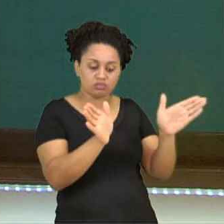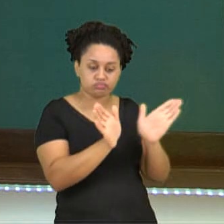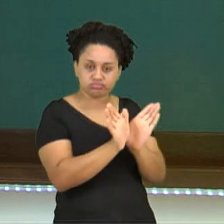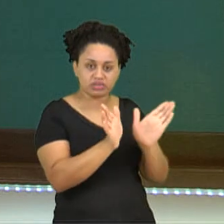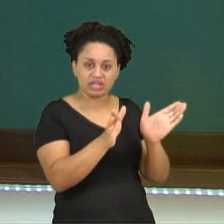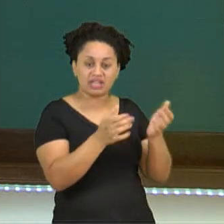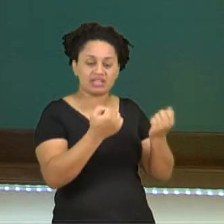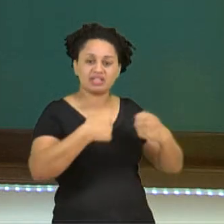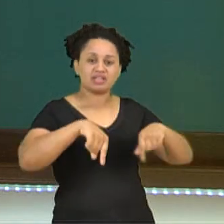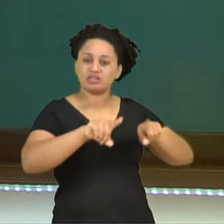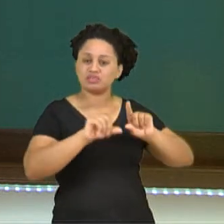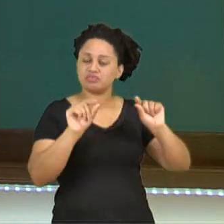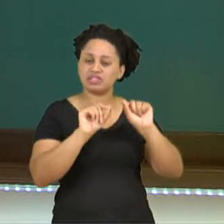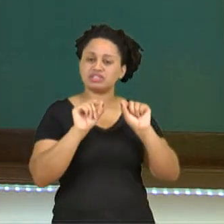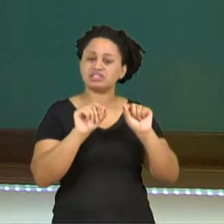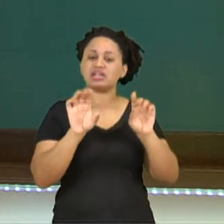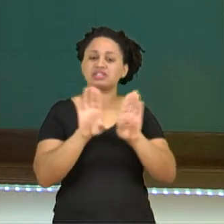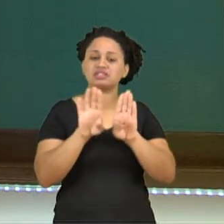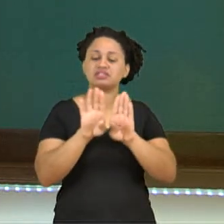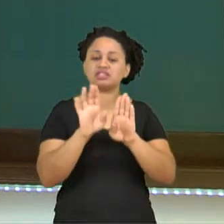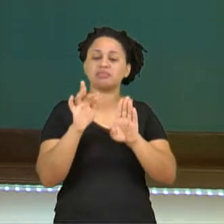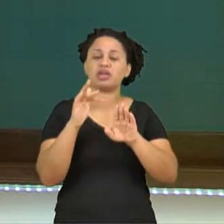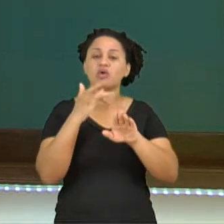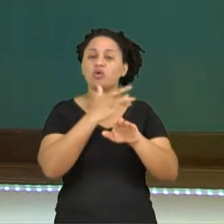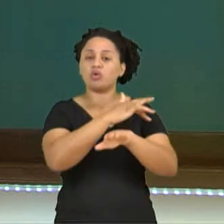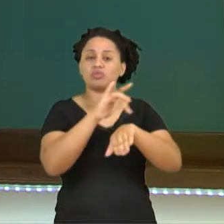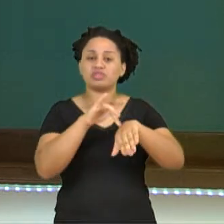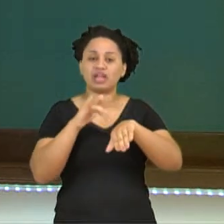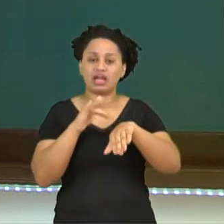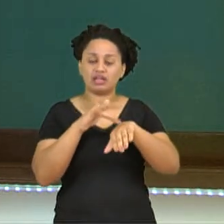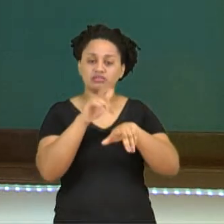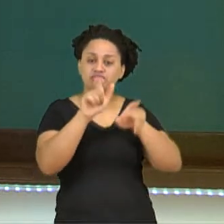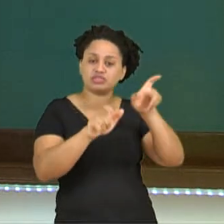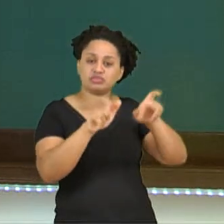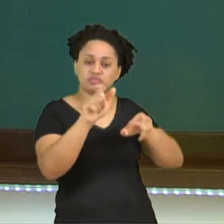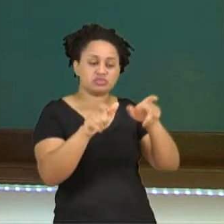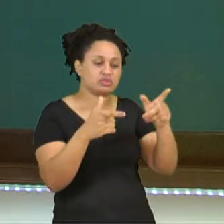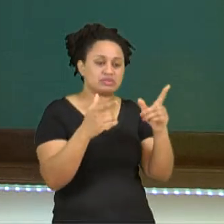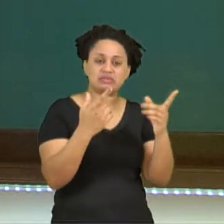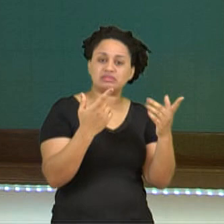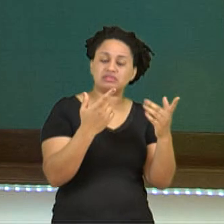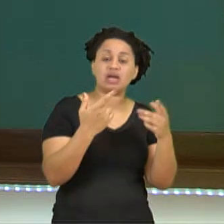que não tivesse muito contato físico. Ele pensou,